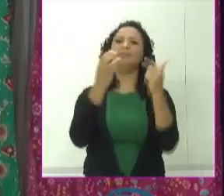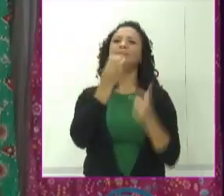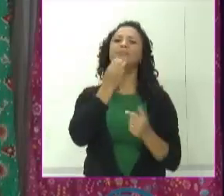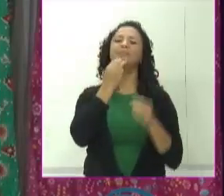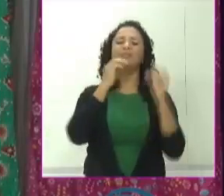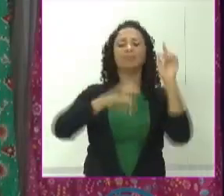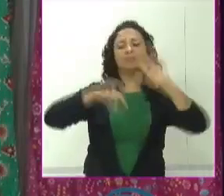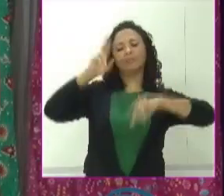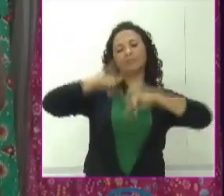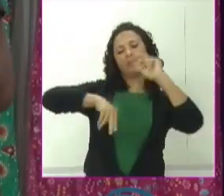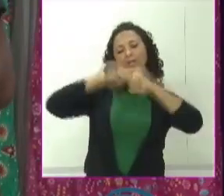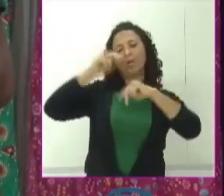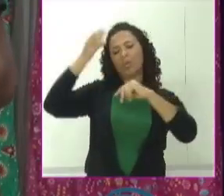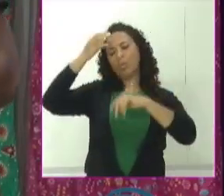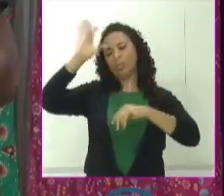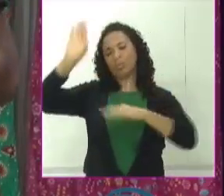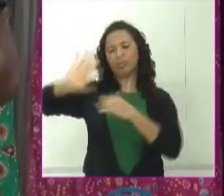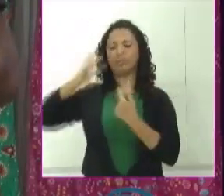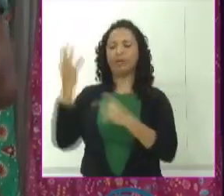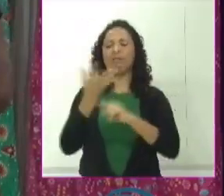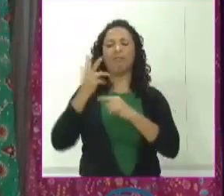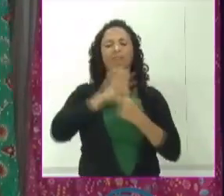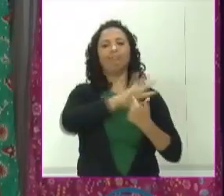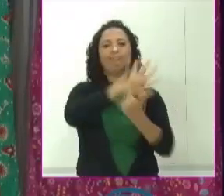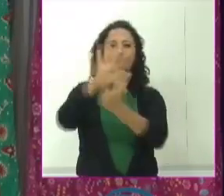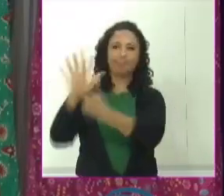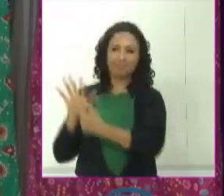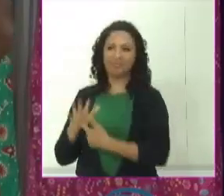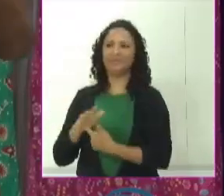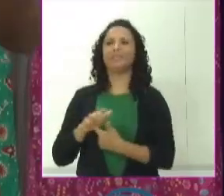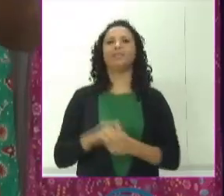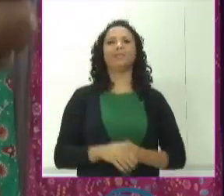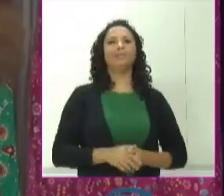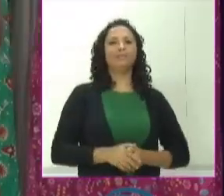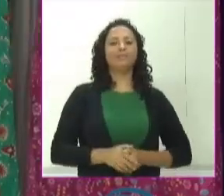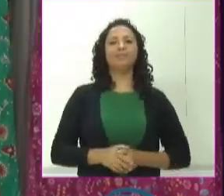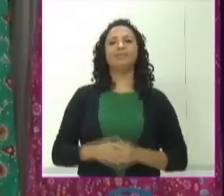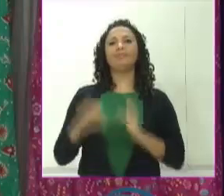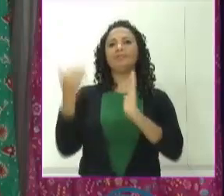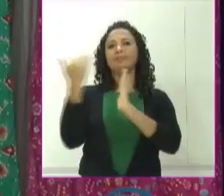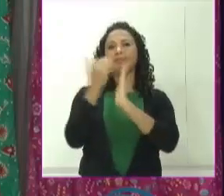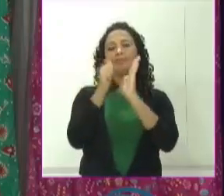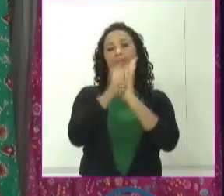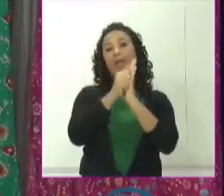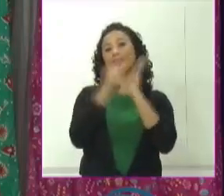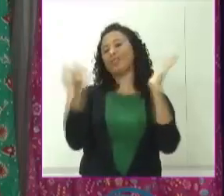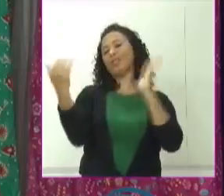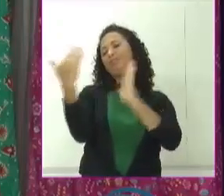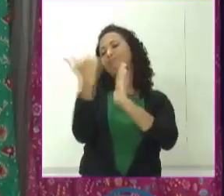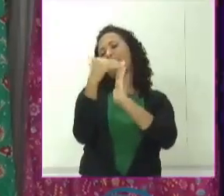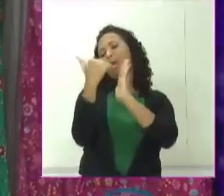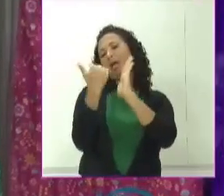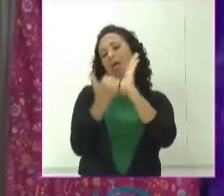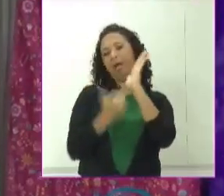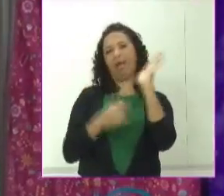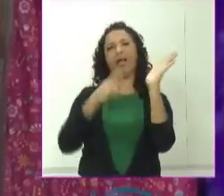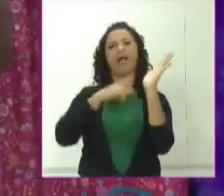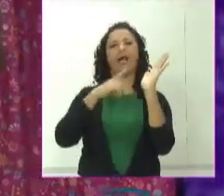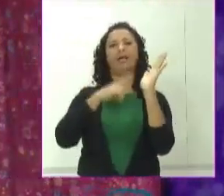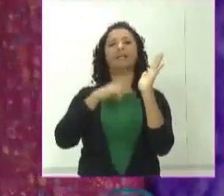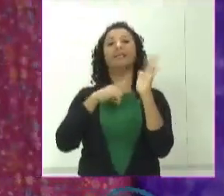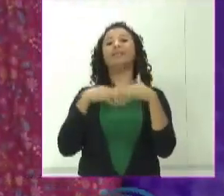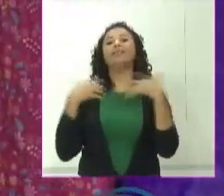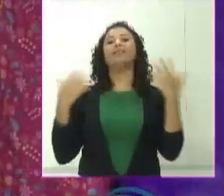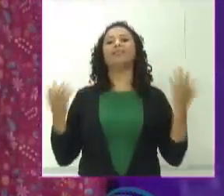Junino, levando a cultura e a arte do estado do Piauí. Tem a nossa agenda agora. Tem a agenda, vou parar rápido aí na agenda. Menino, nossa agenda